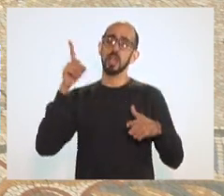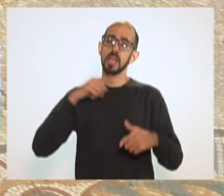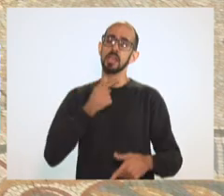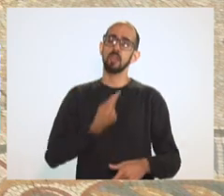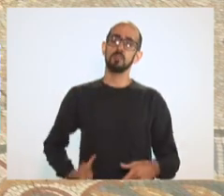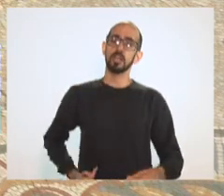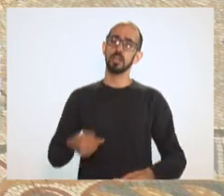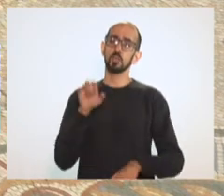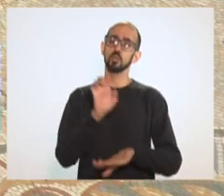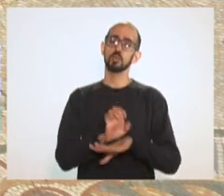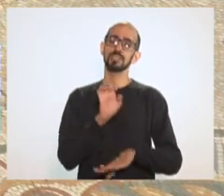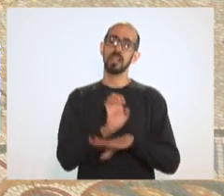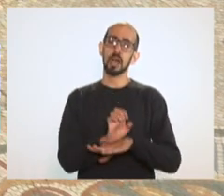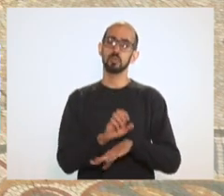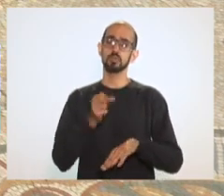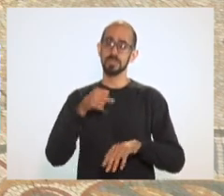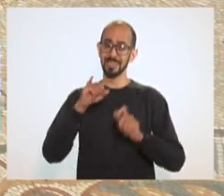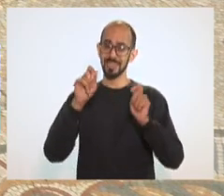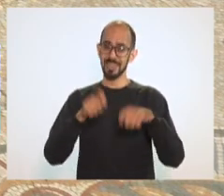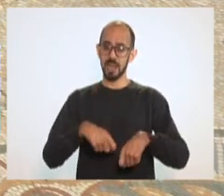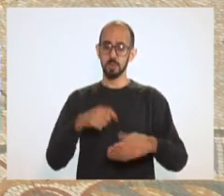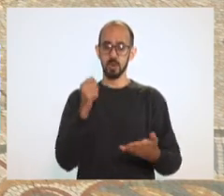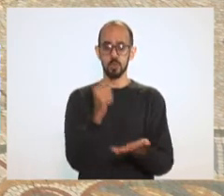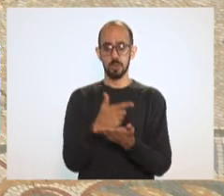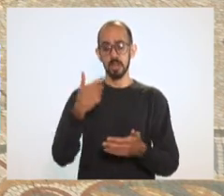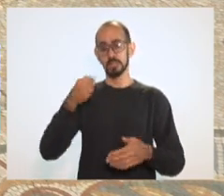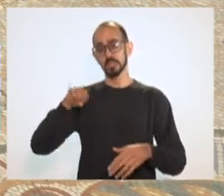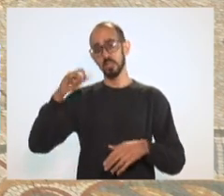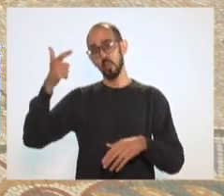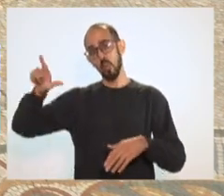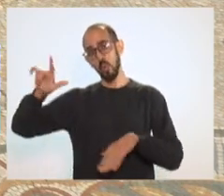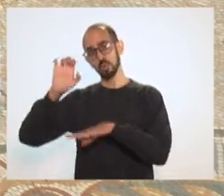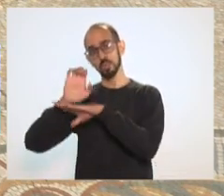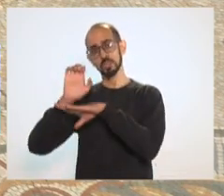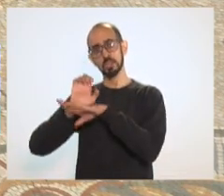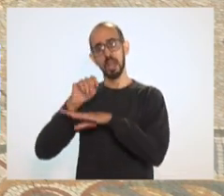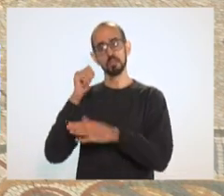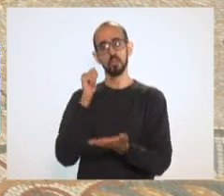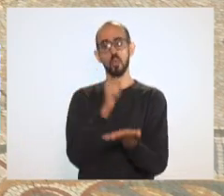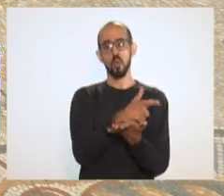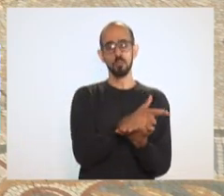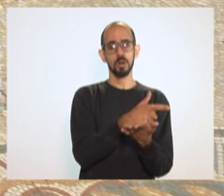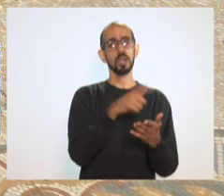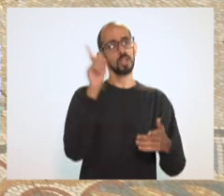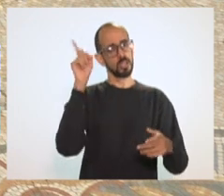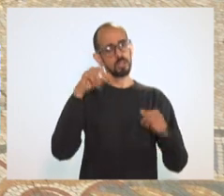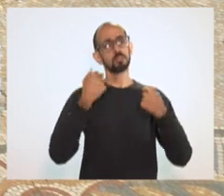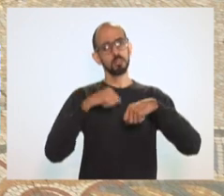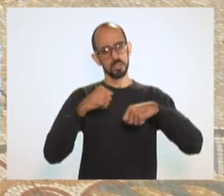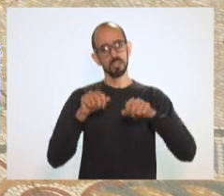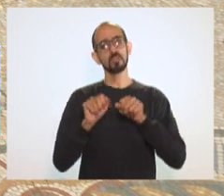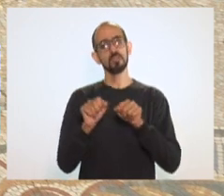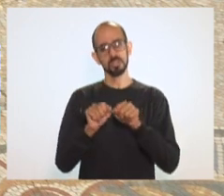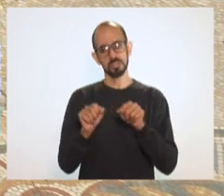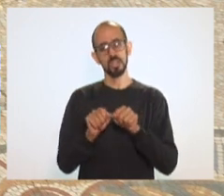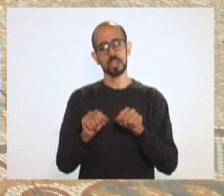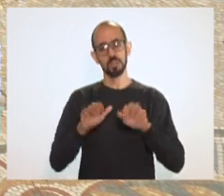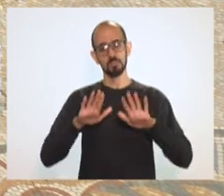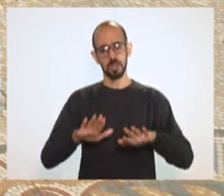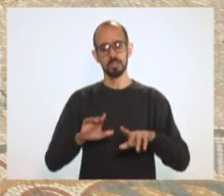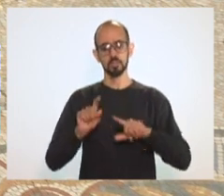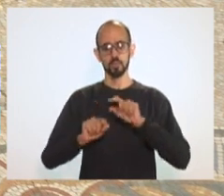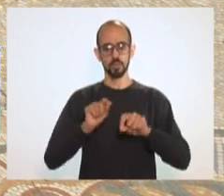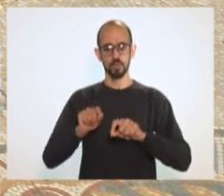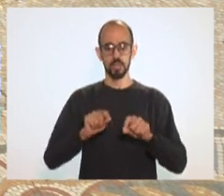se tem como comprar vacina, se outros estados estão comprando, ele tem que fazer, como ele está fazendo agora. Mas ao estar